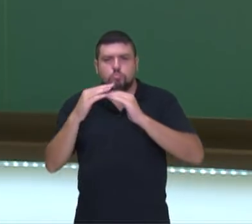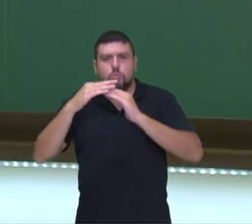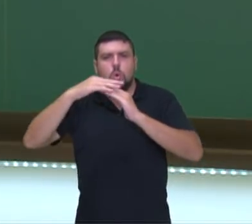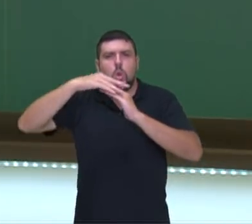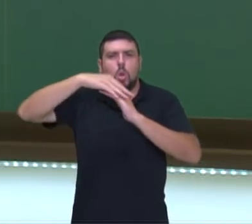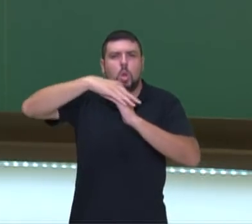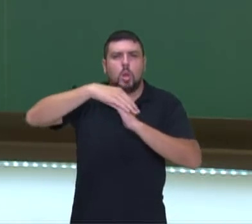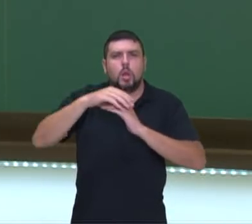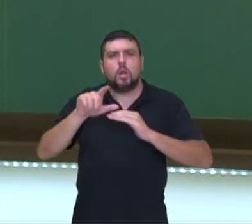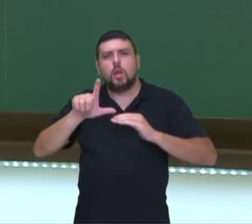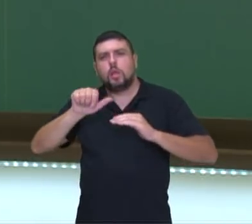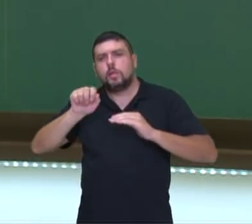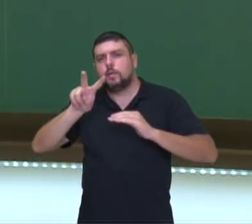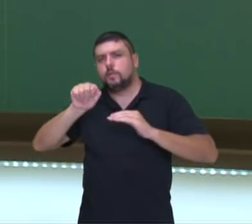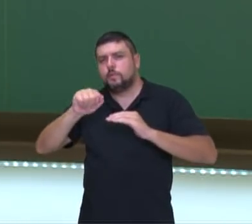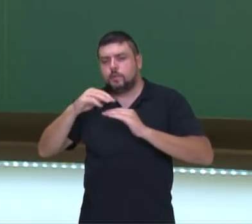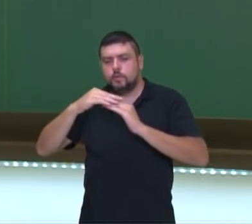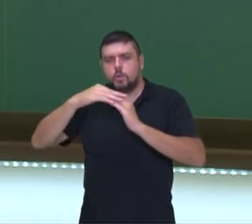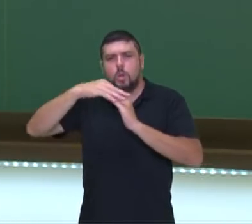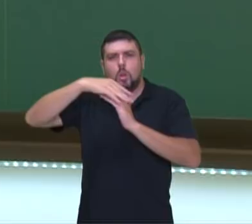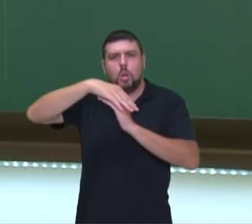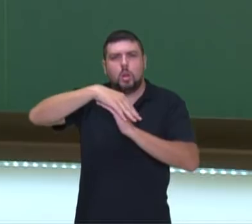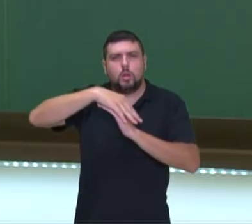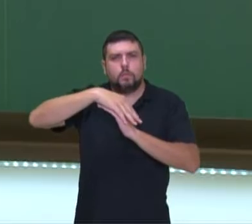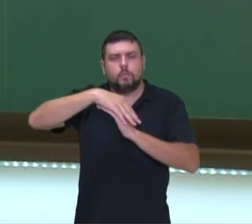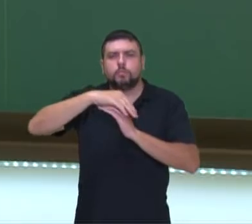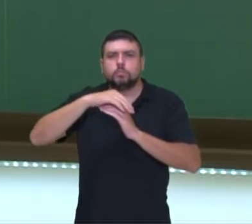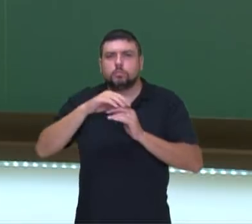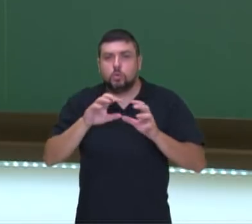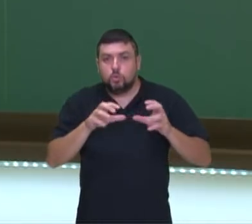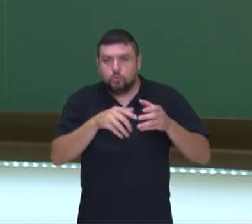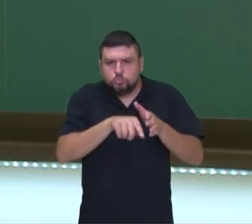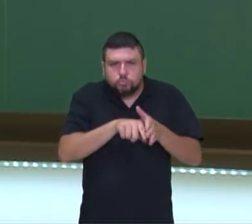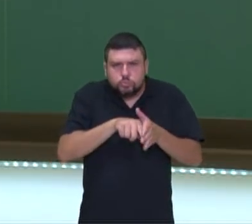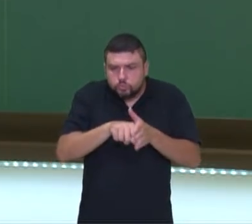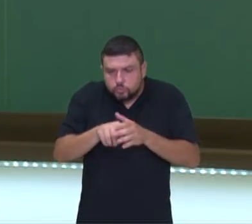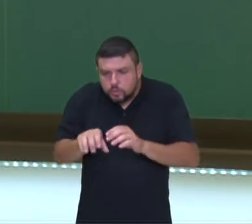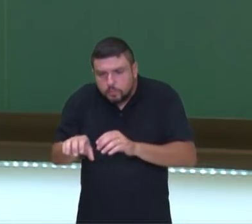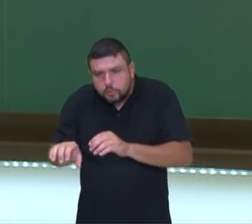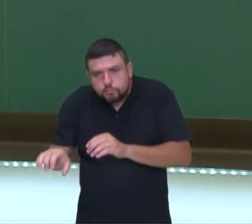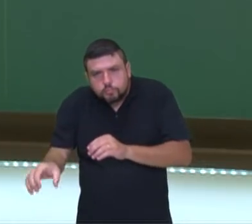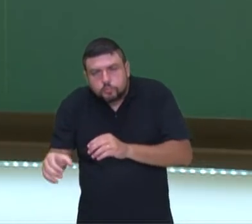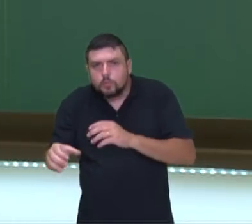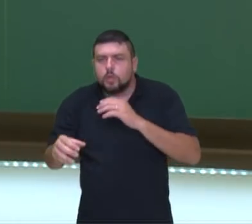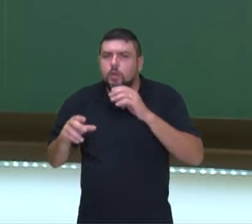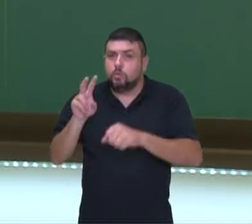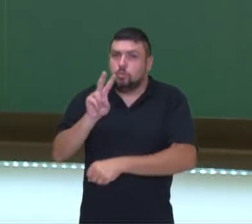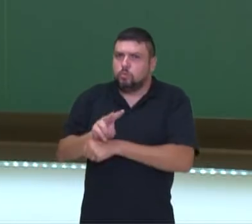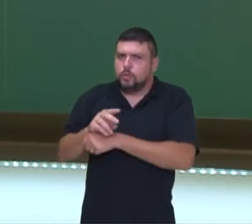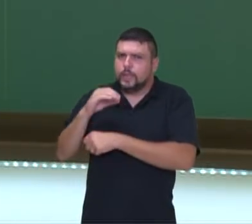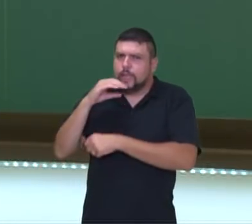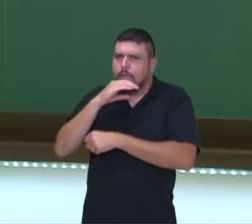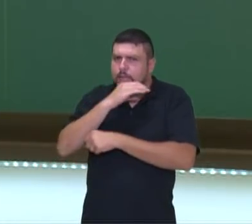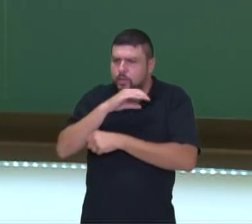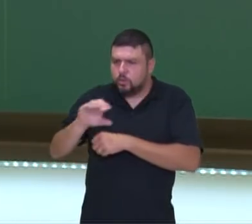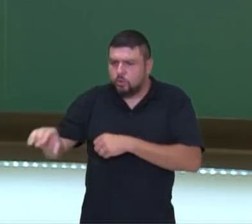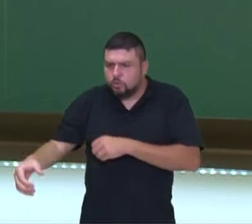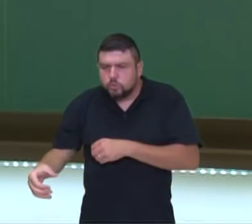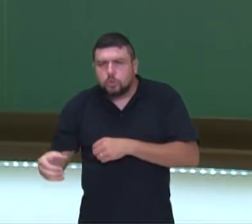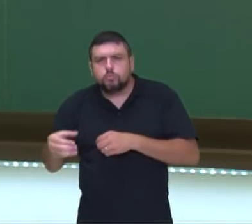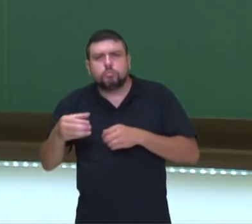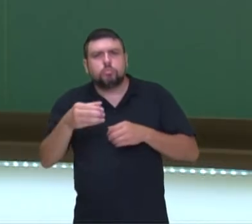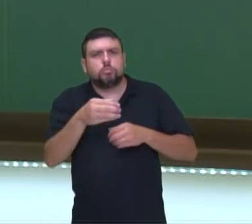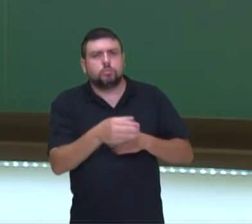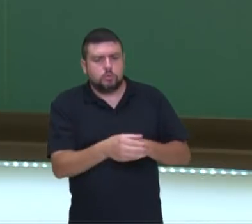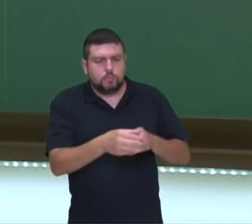chamamos de lava, esse material é coletado pelos pesquisadores, com todo o cuidado porque é muito quente. É levado para